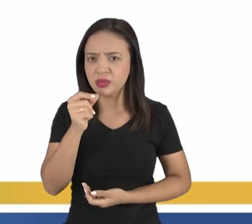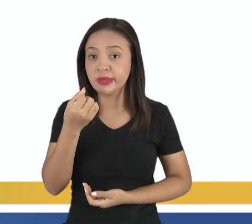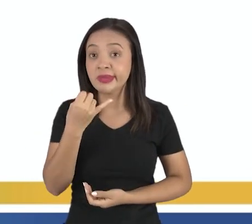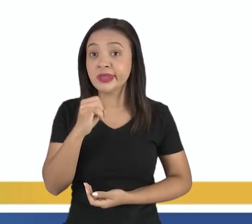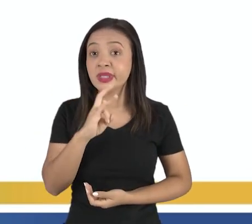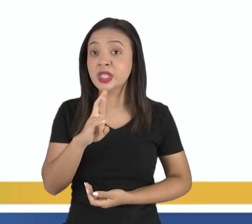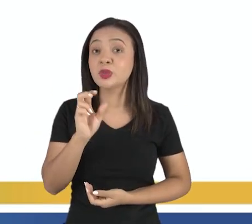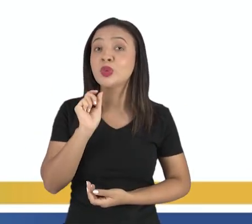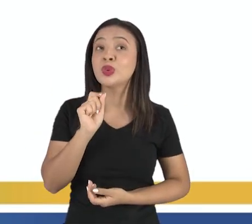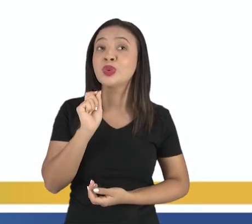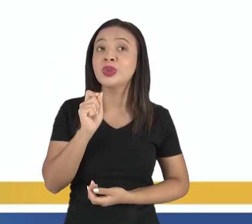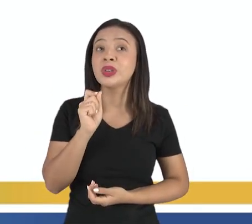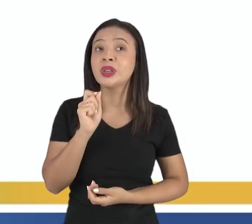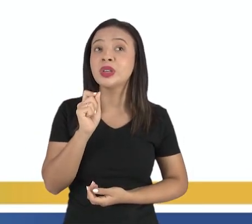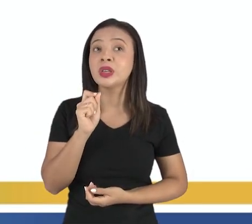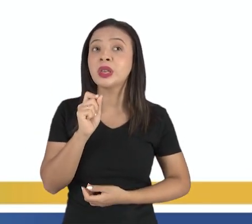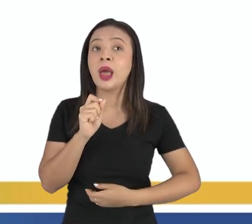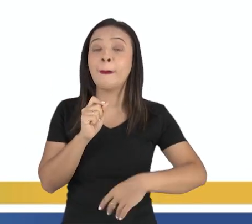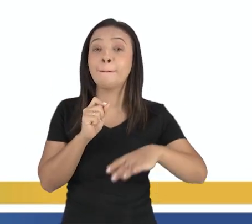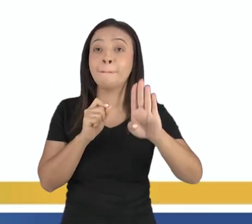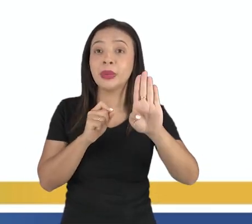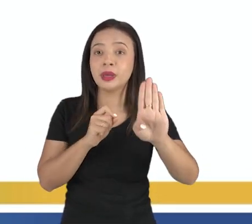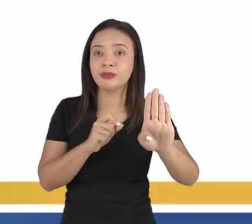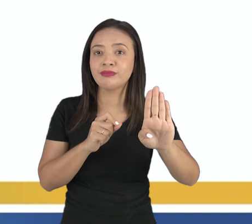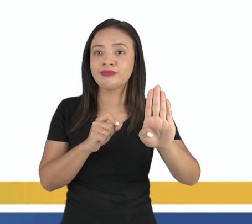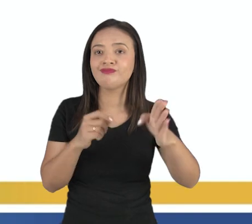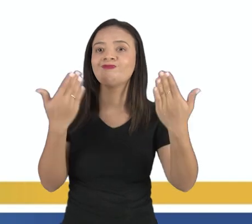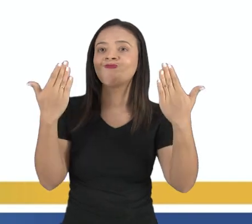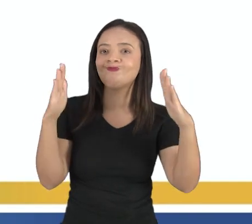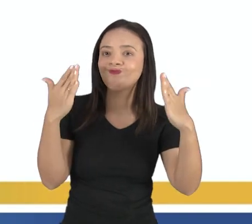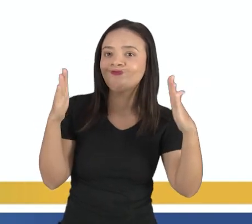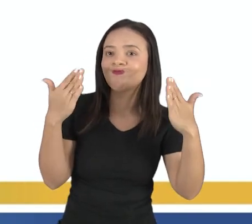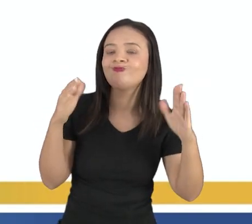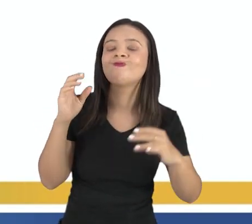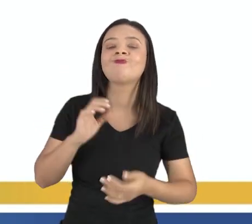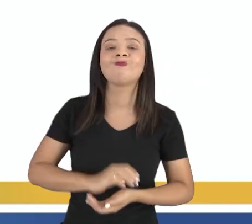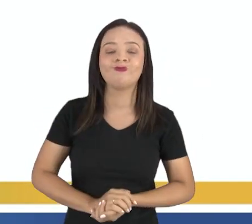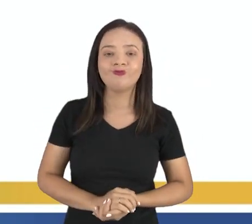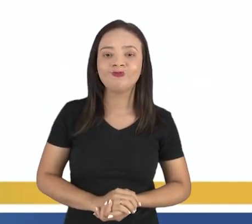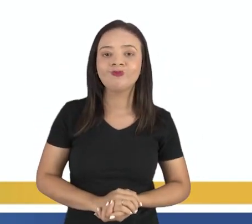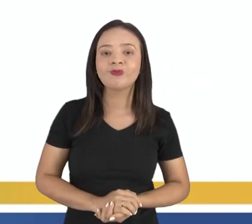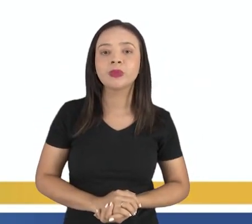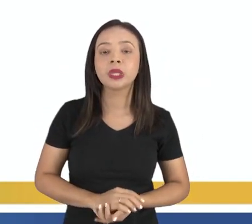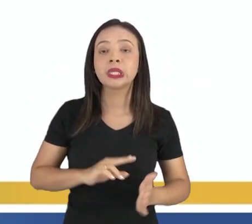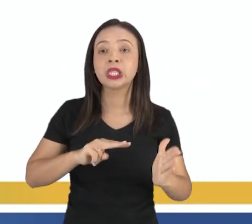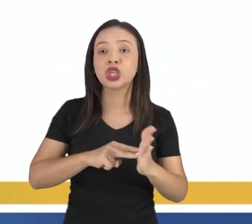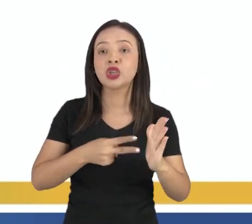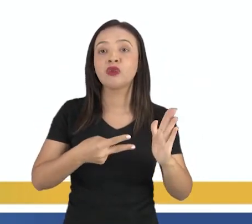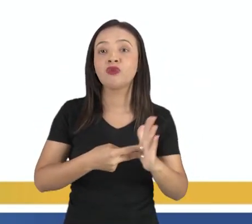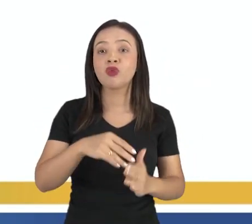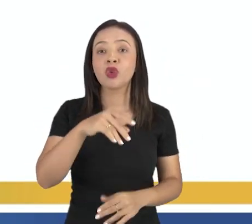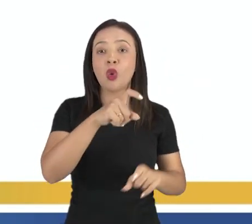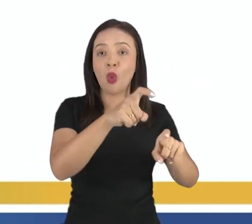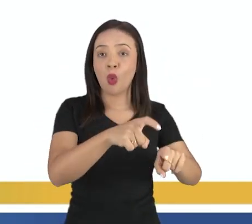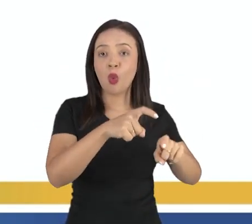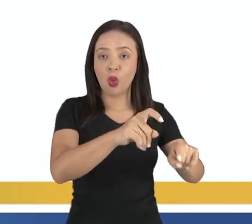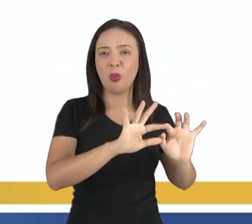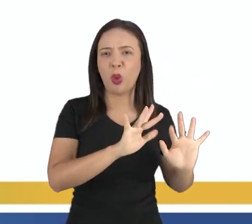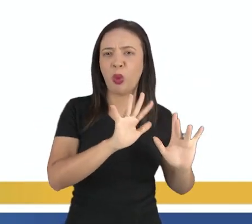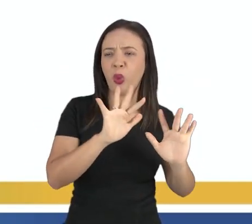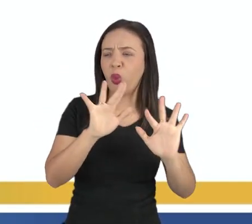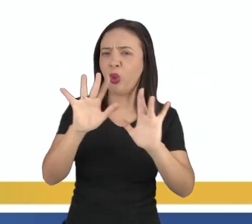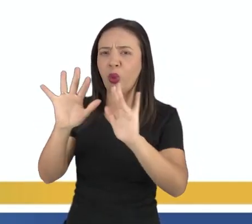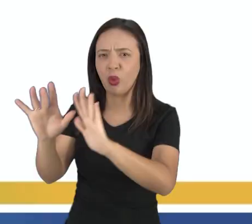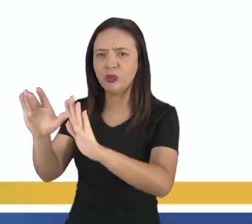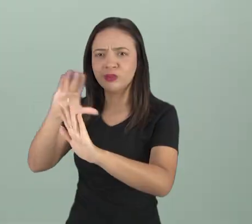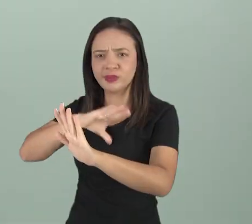você respondeu que a letra correta é a letra B, tá certo. O êxodo rural é do meio rural para